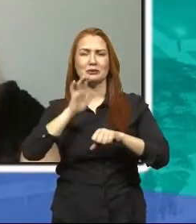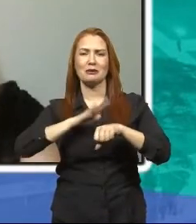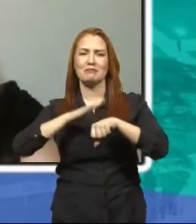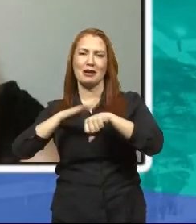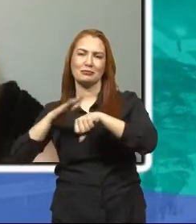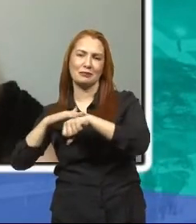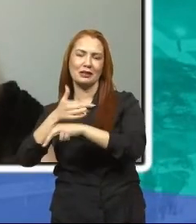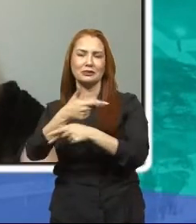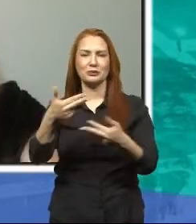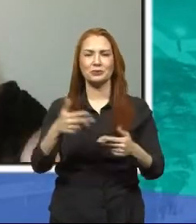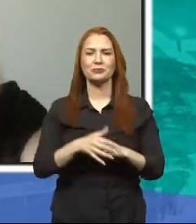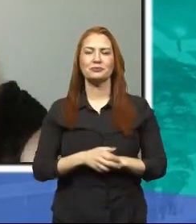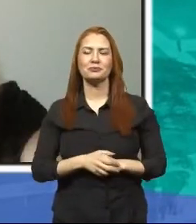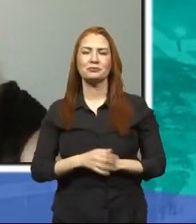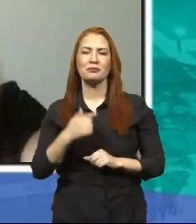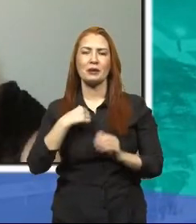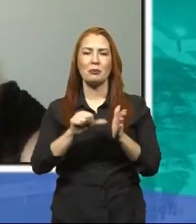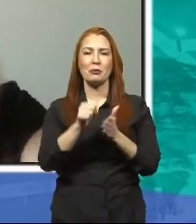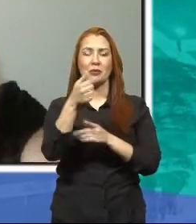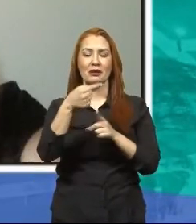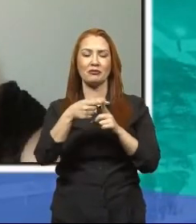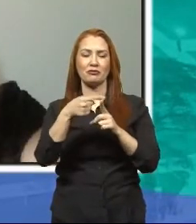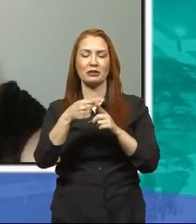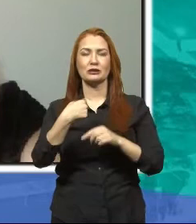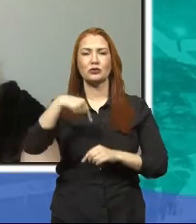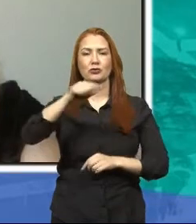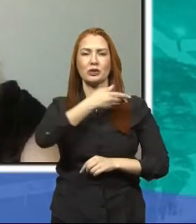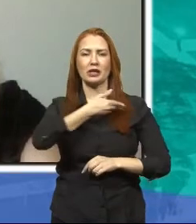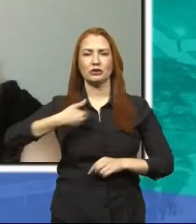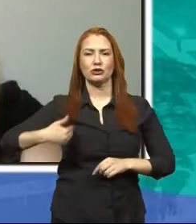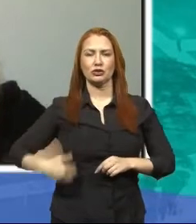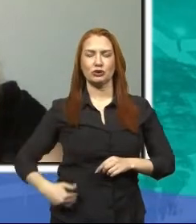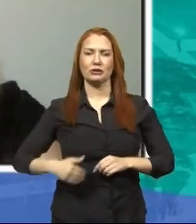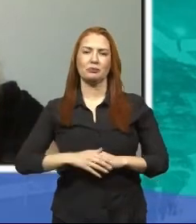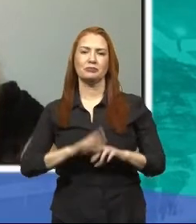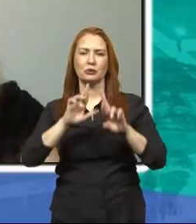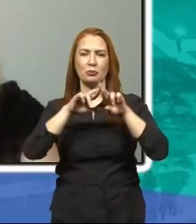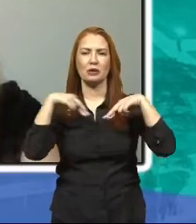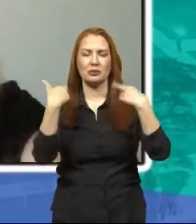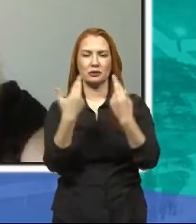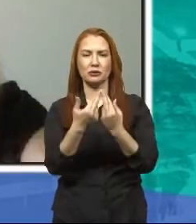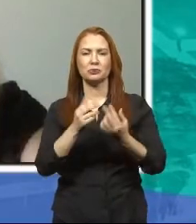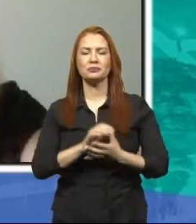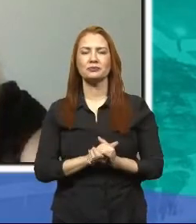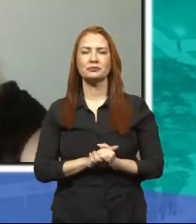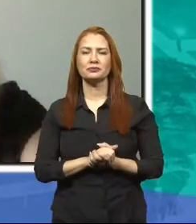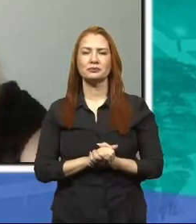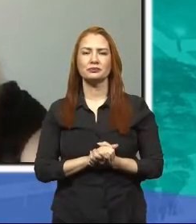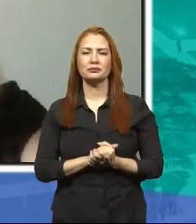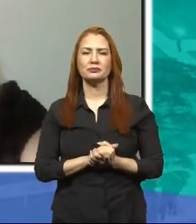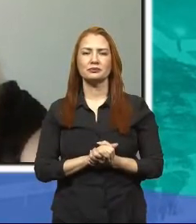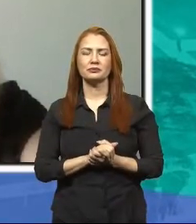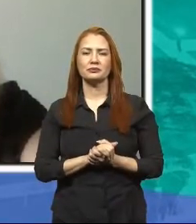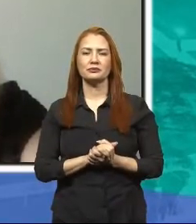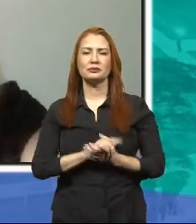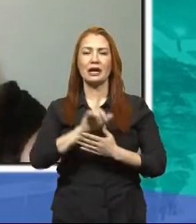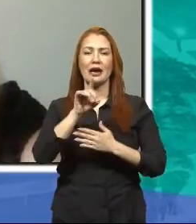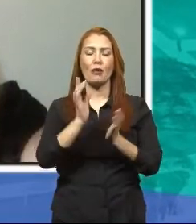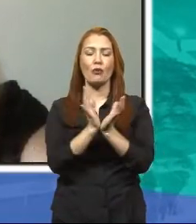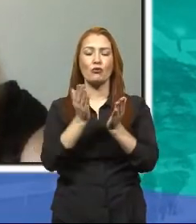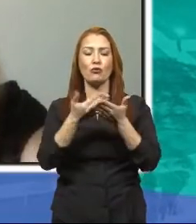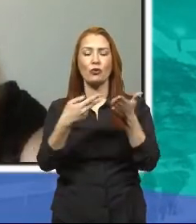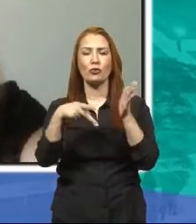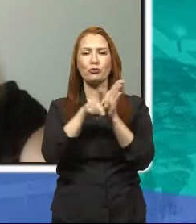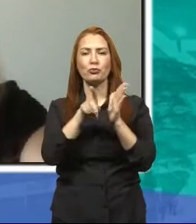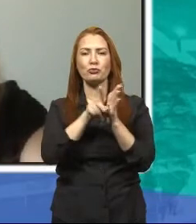nisso. Eu, quando fui a primeira vez numa reunião na China, em Fuzhen, que é um fórum de internet mundial, eu